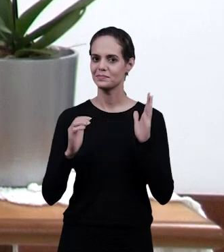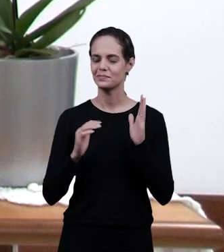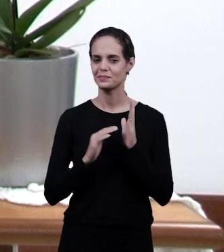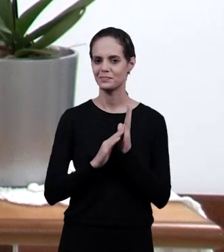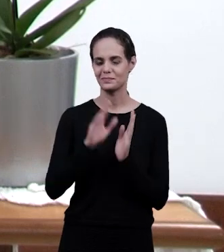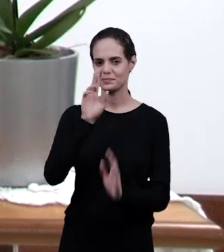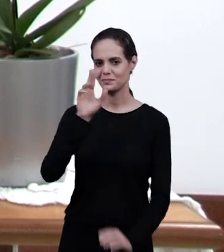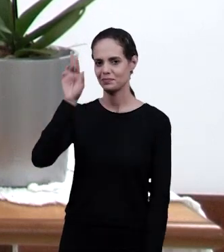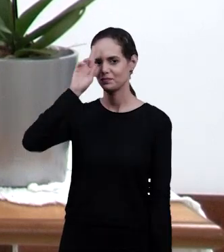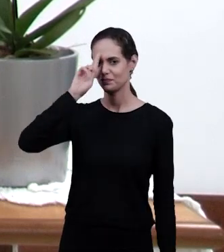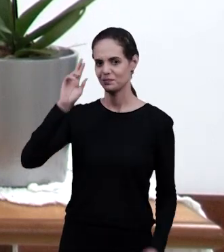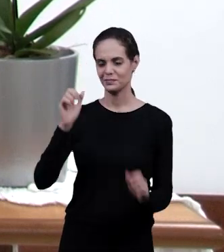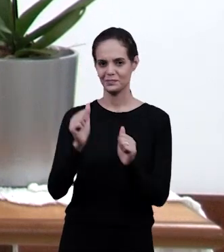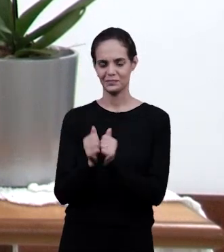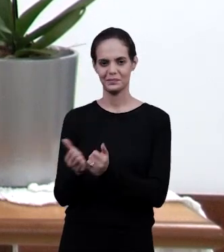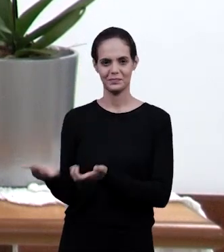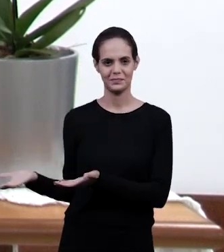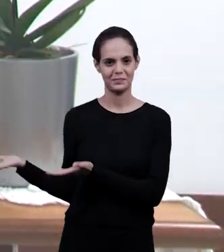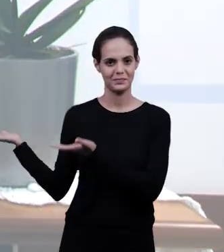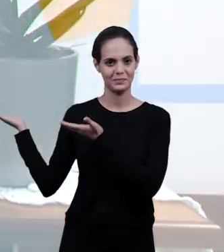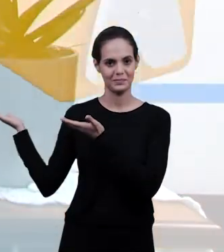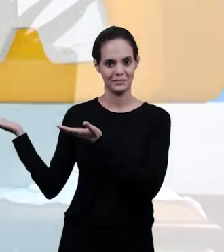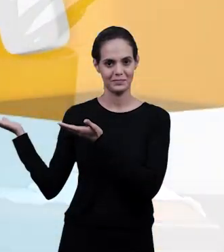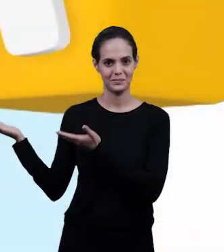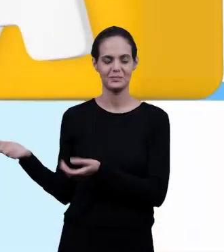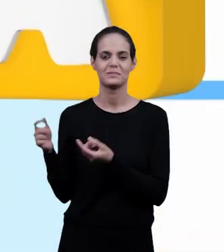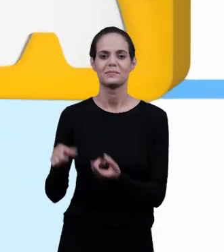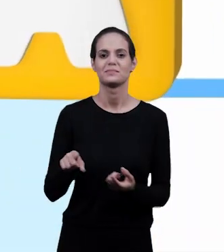Senhor, cante conosco o louvor que vai ser projetado.